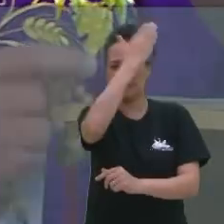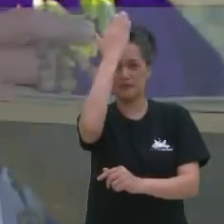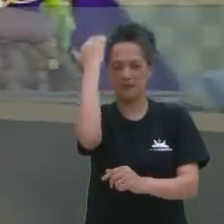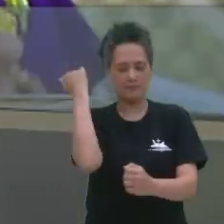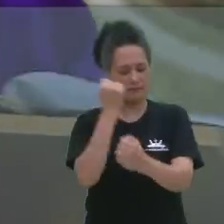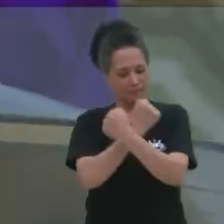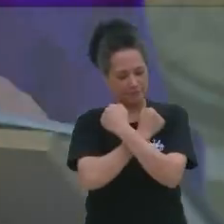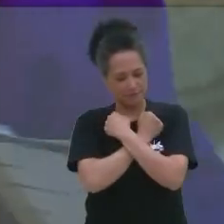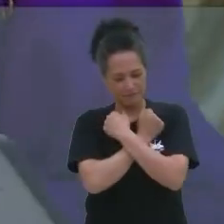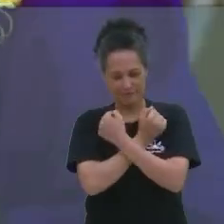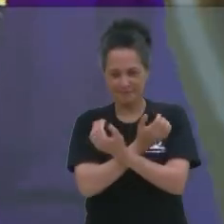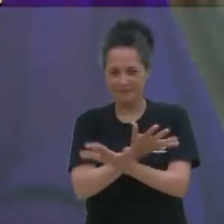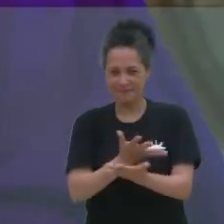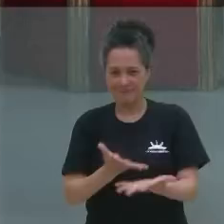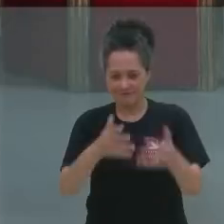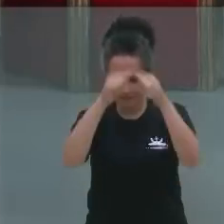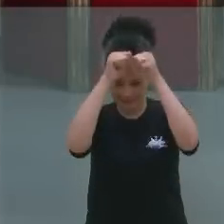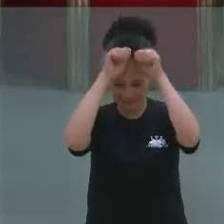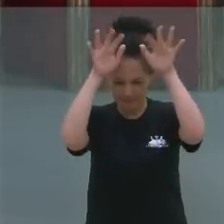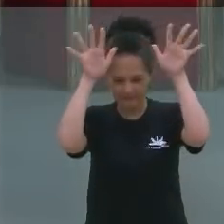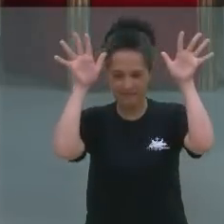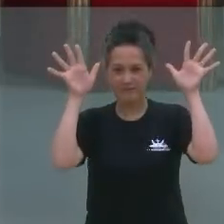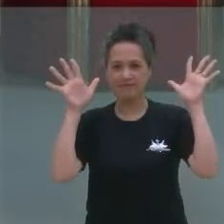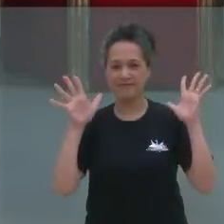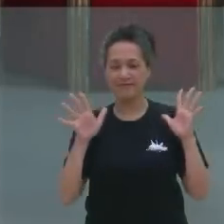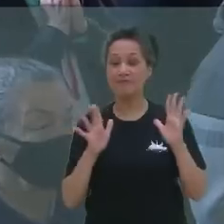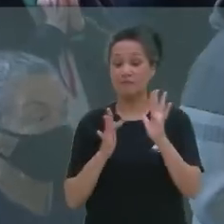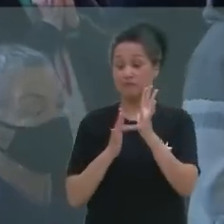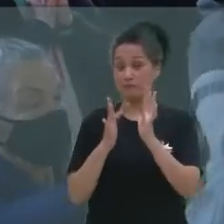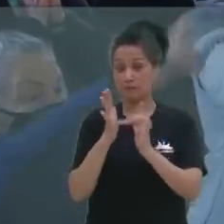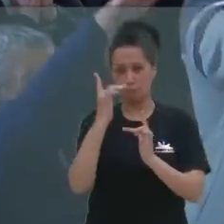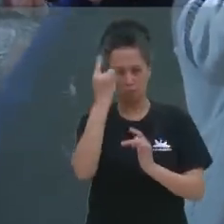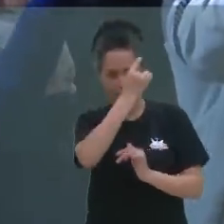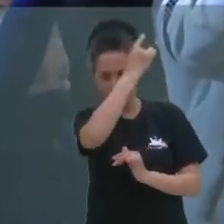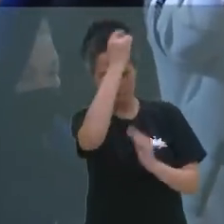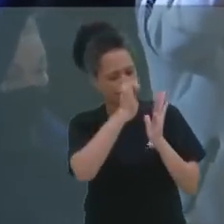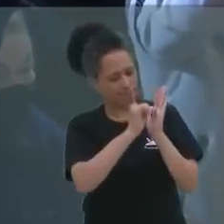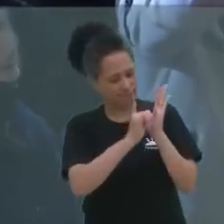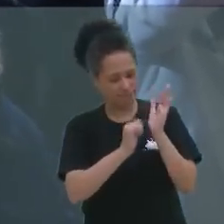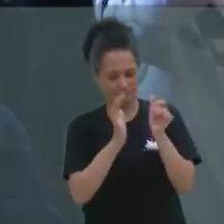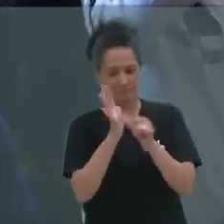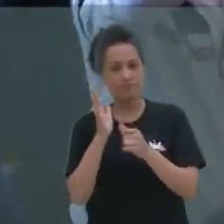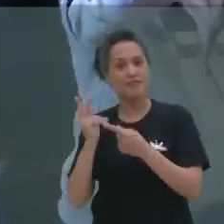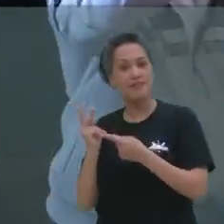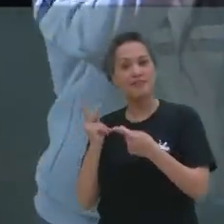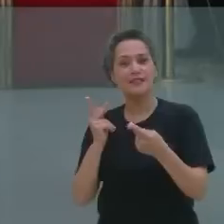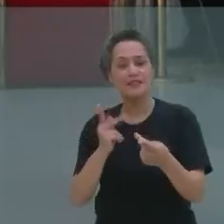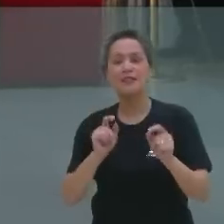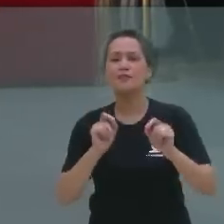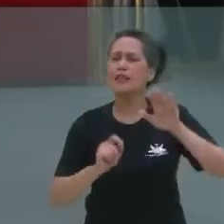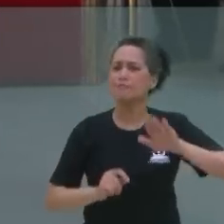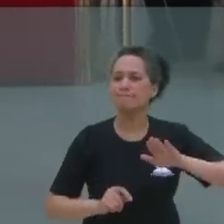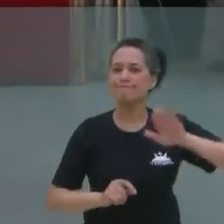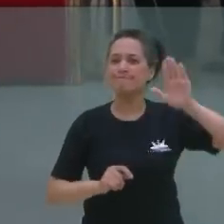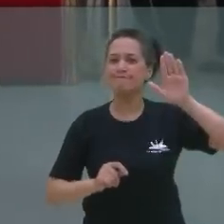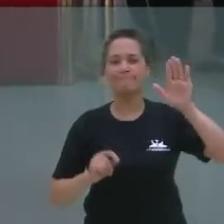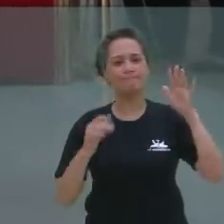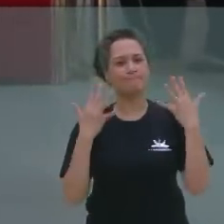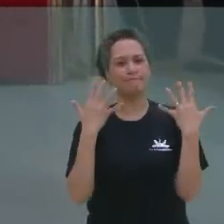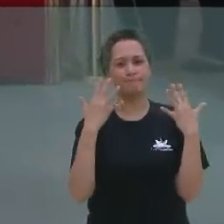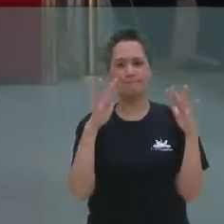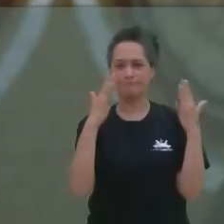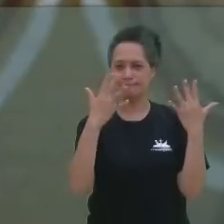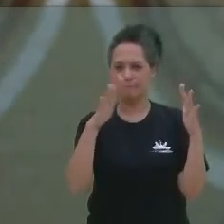Jesus das Santas Chagas. Quem está nos visitando, levante a mão. Uma salva de palmas, bem-vindos. E aqueles que sempre